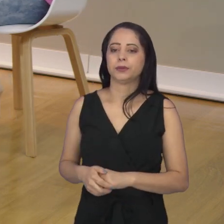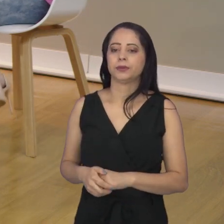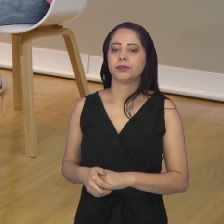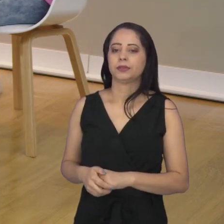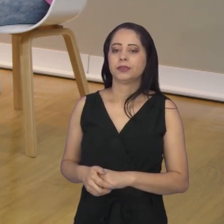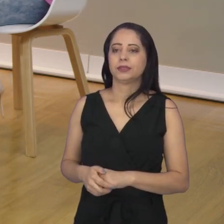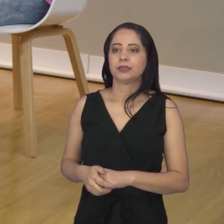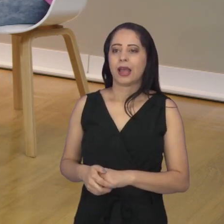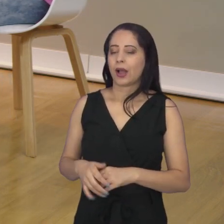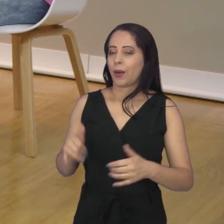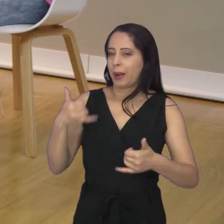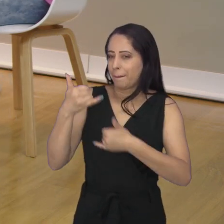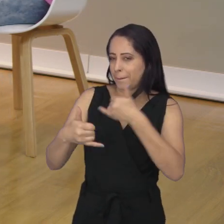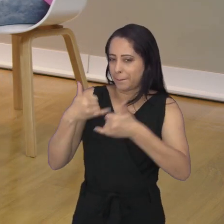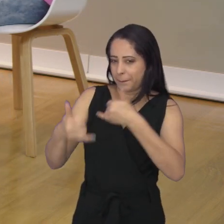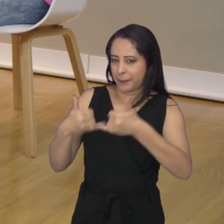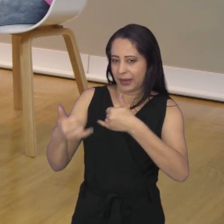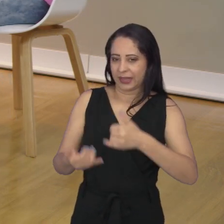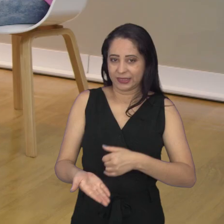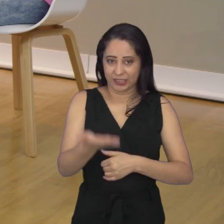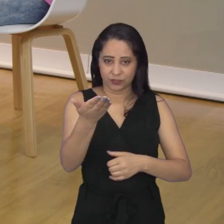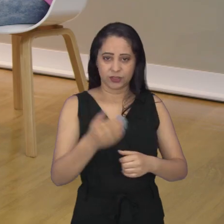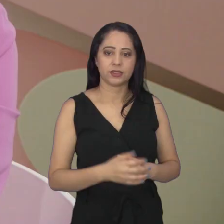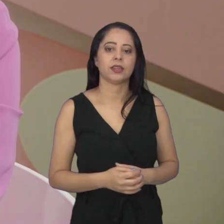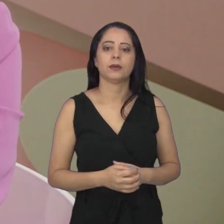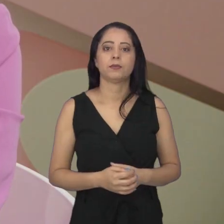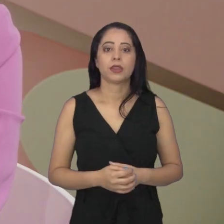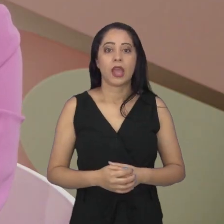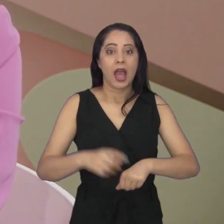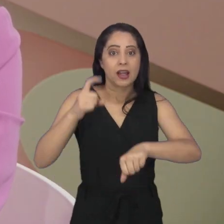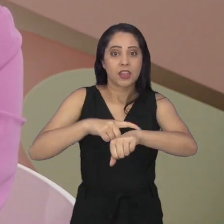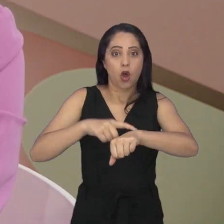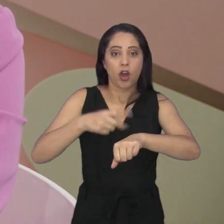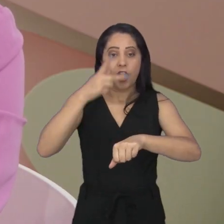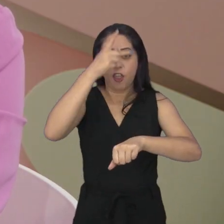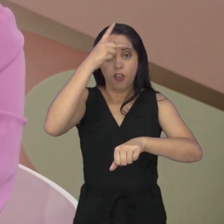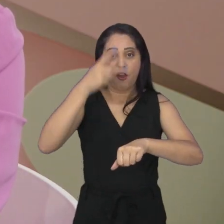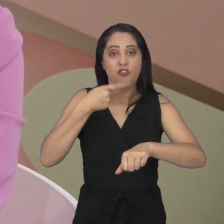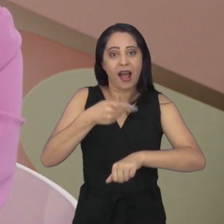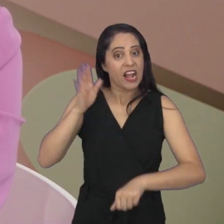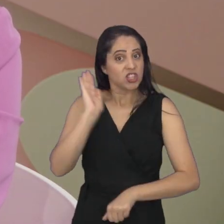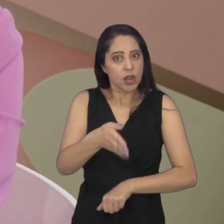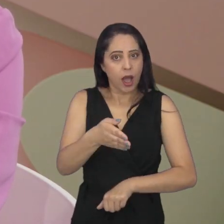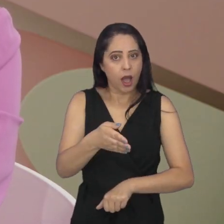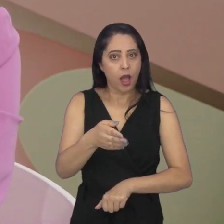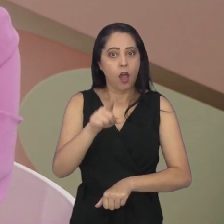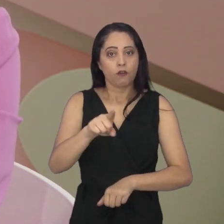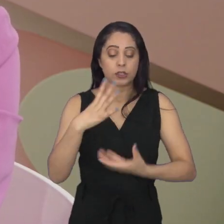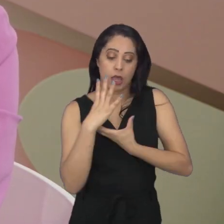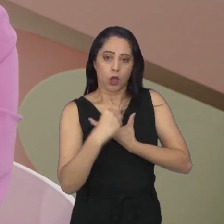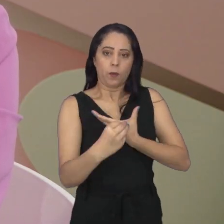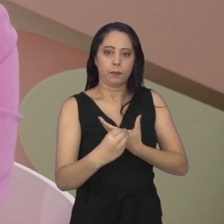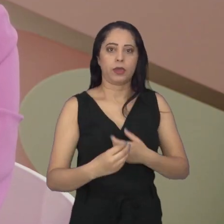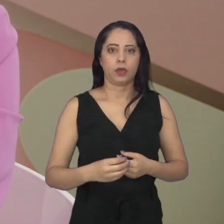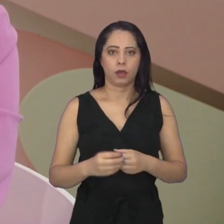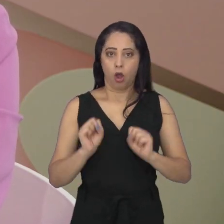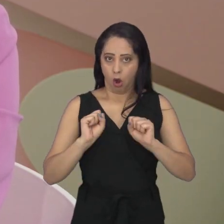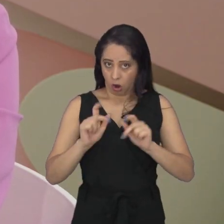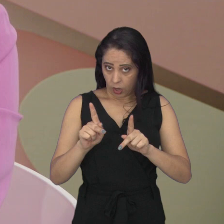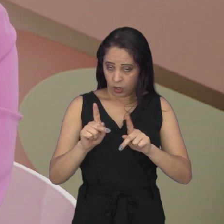gente, vou fazer uma brincadeira com você aí de casa. Na hora que eu falar já, vocês façam o que eu